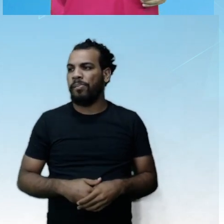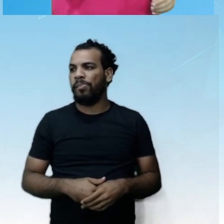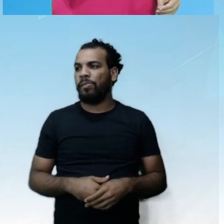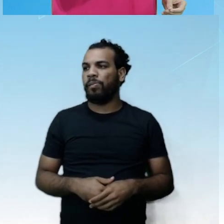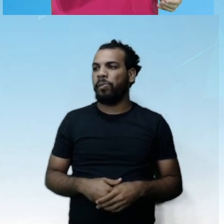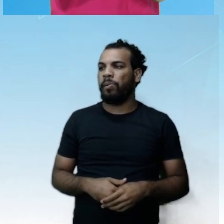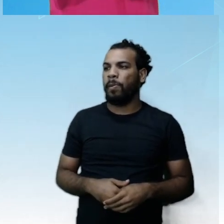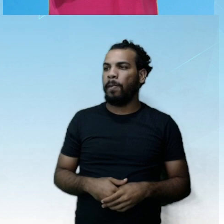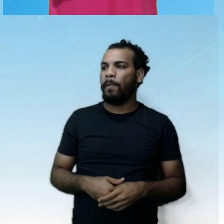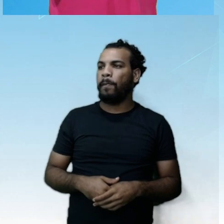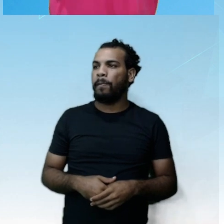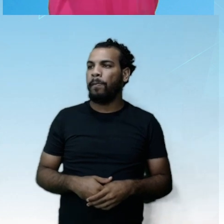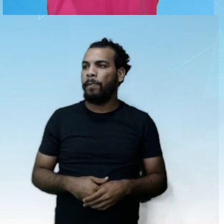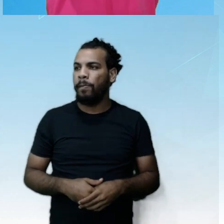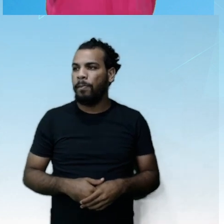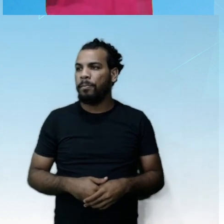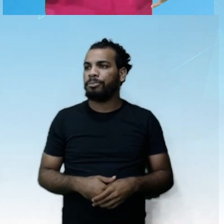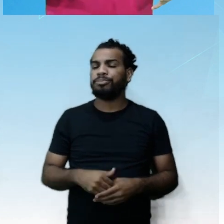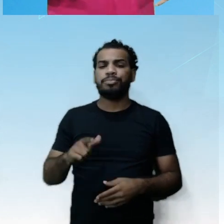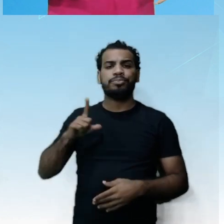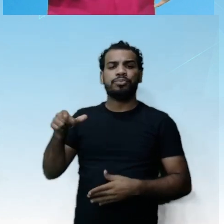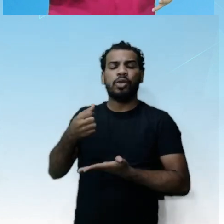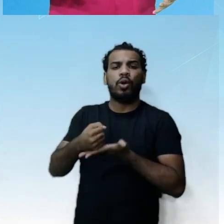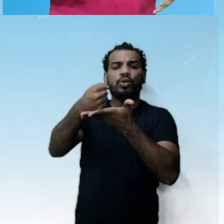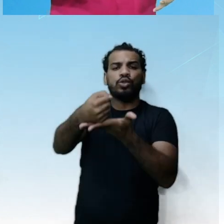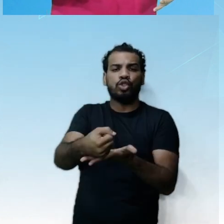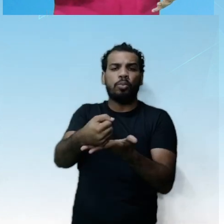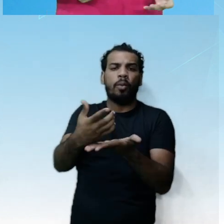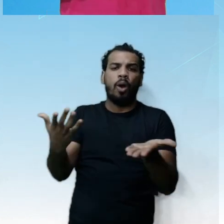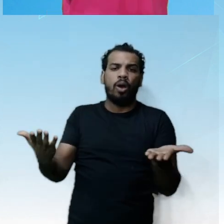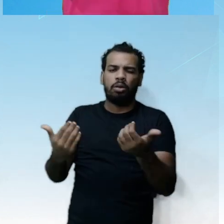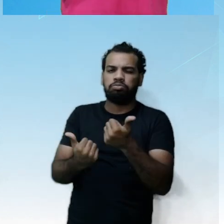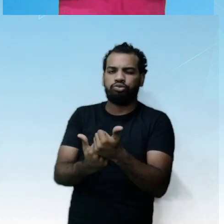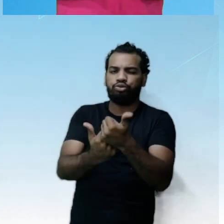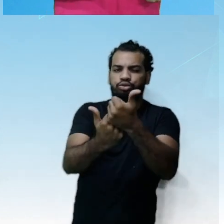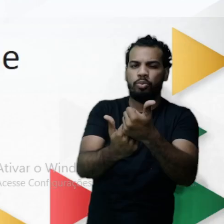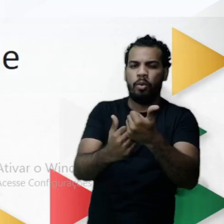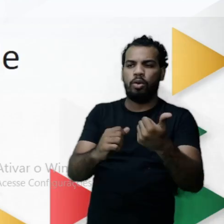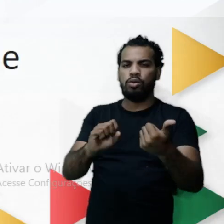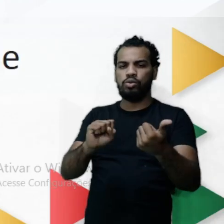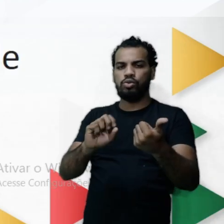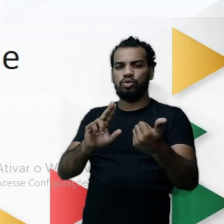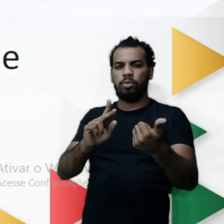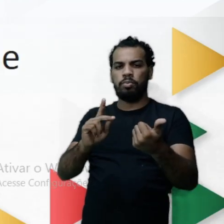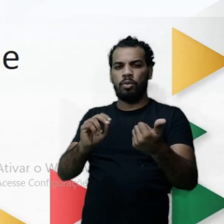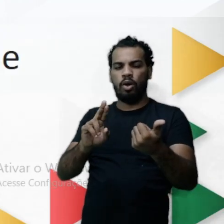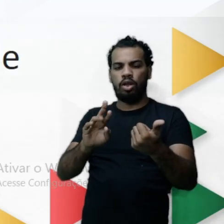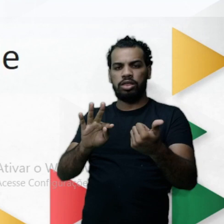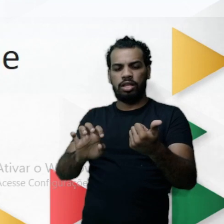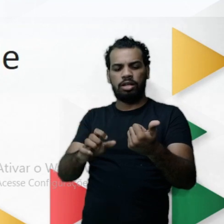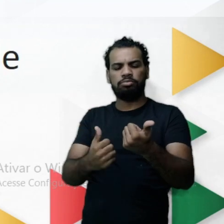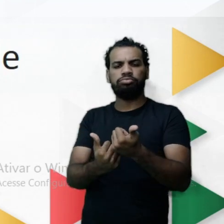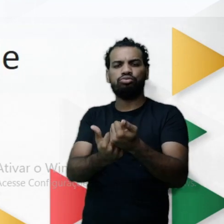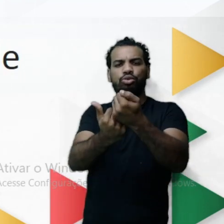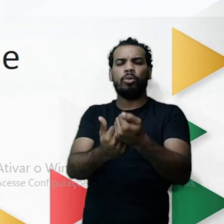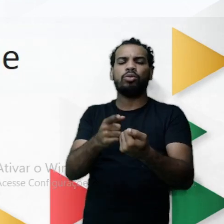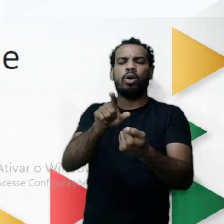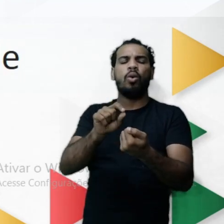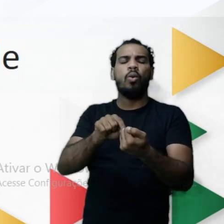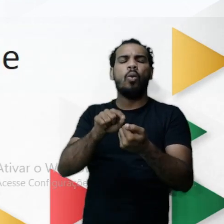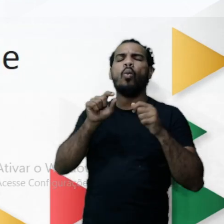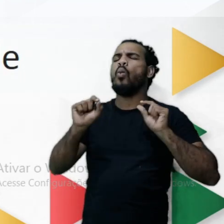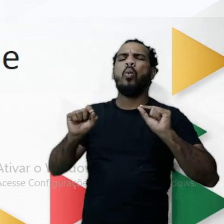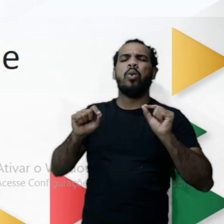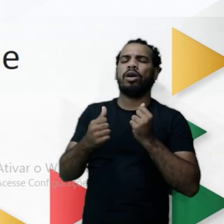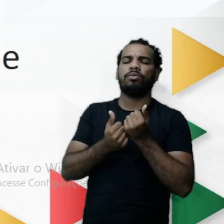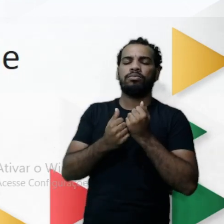suporte. Já ouviram falar na palavra suporte? O que é o suporte? Suporte é a materialidade, é o local